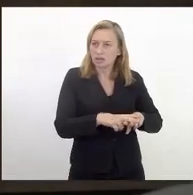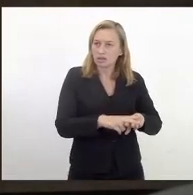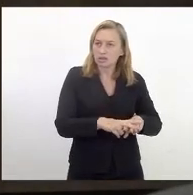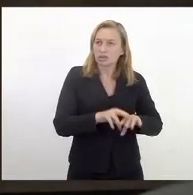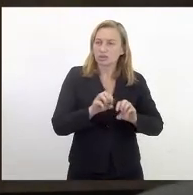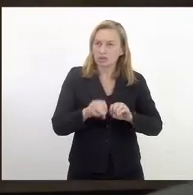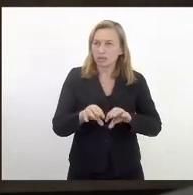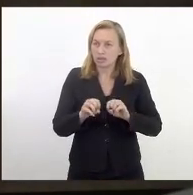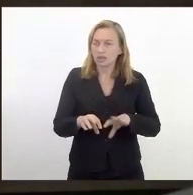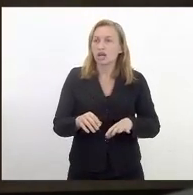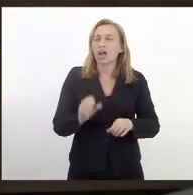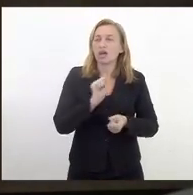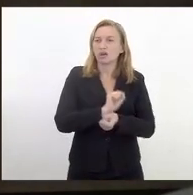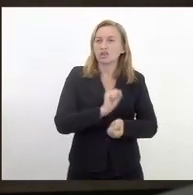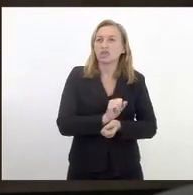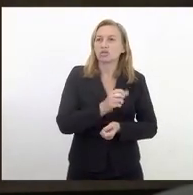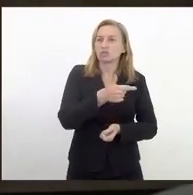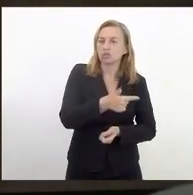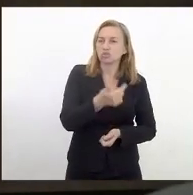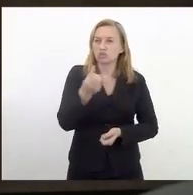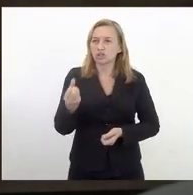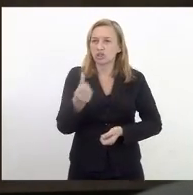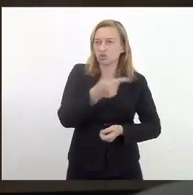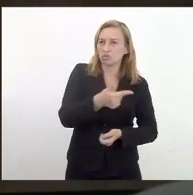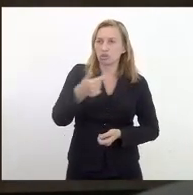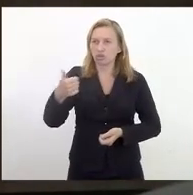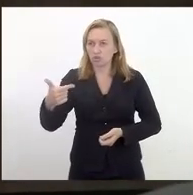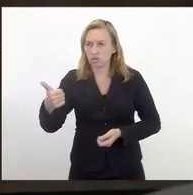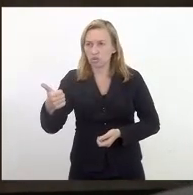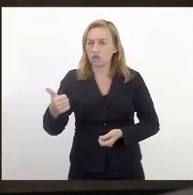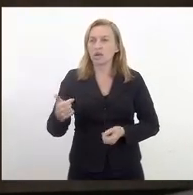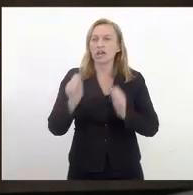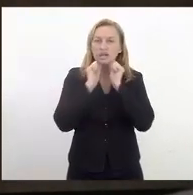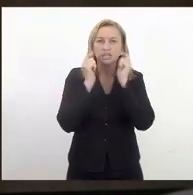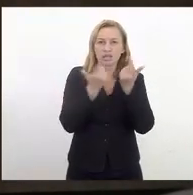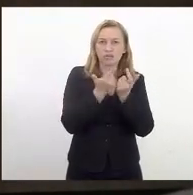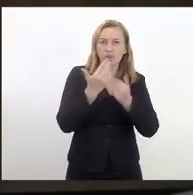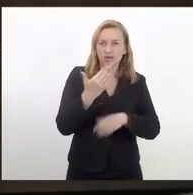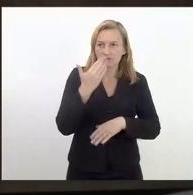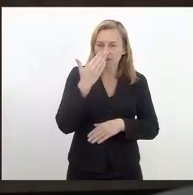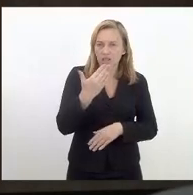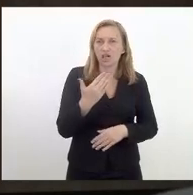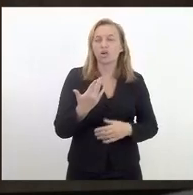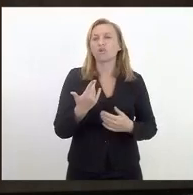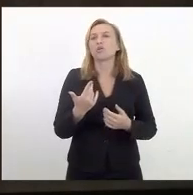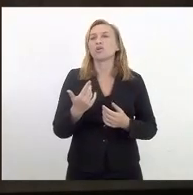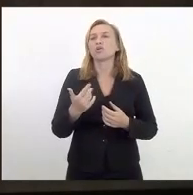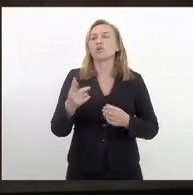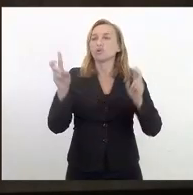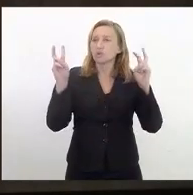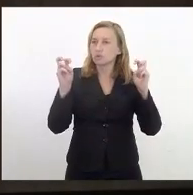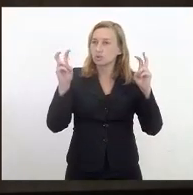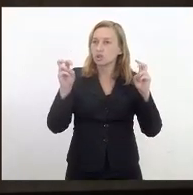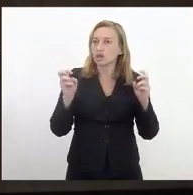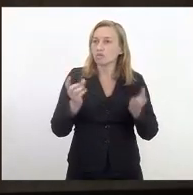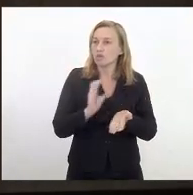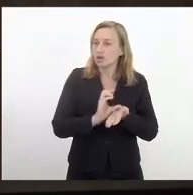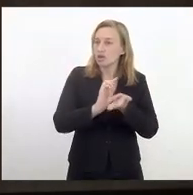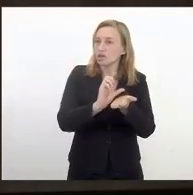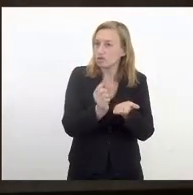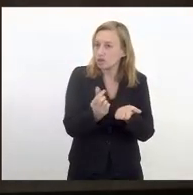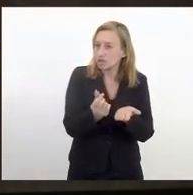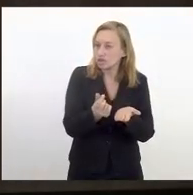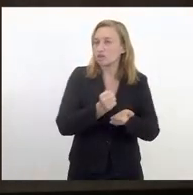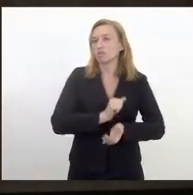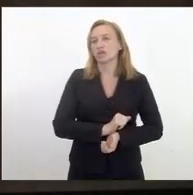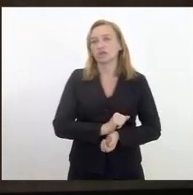2003/2006 2012 Assembleia não só teve a coragem de enfrentar o tema mas como possibilitou a mente arcar